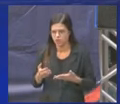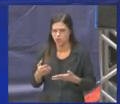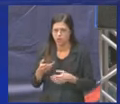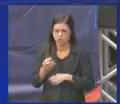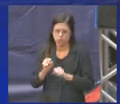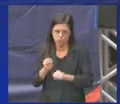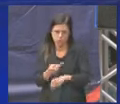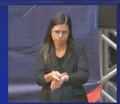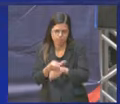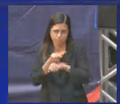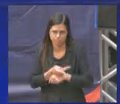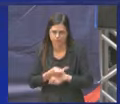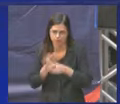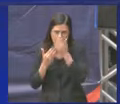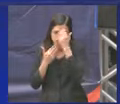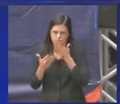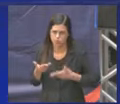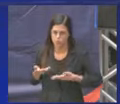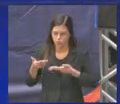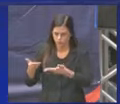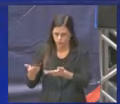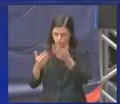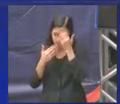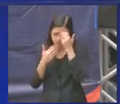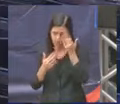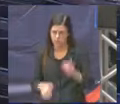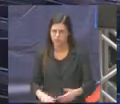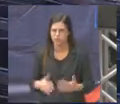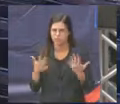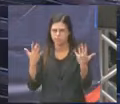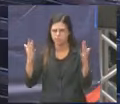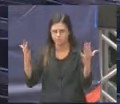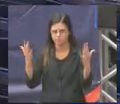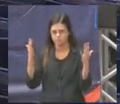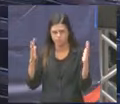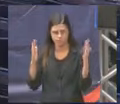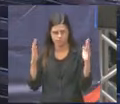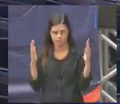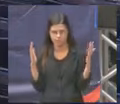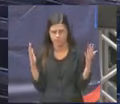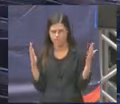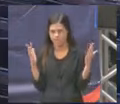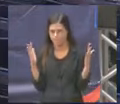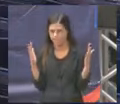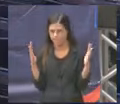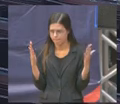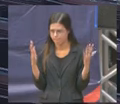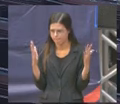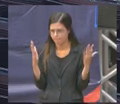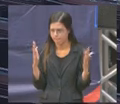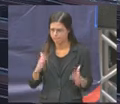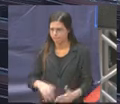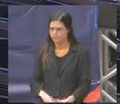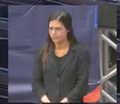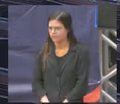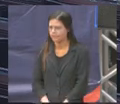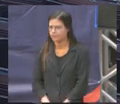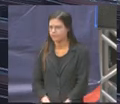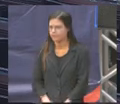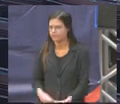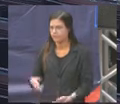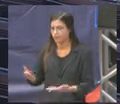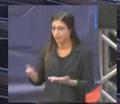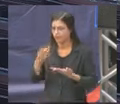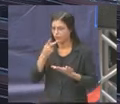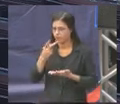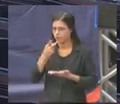Mais uma vez, agradeço o convite. Obrigado, Márcio. Obrigado, Vinícius. Obrigado. Cara, assim, você trouxe algumas questões que eu acho que